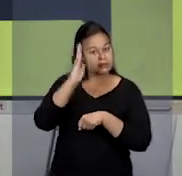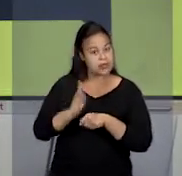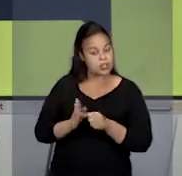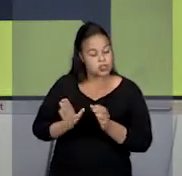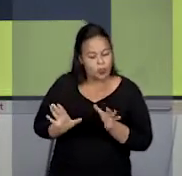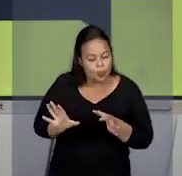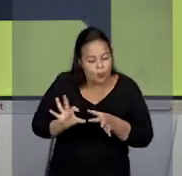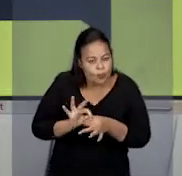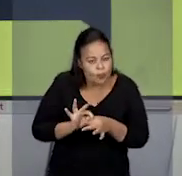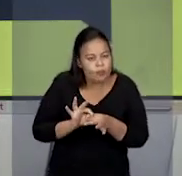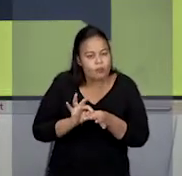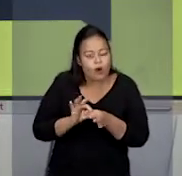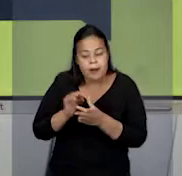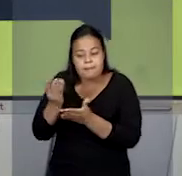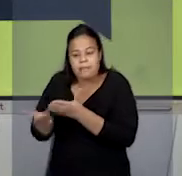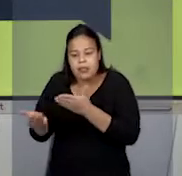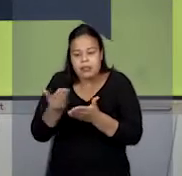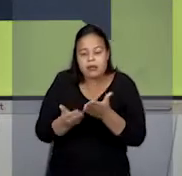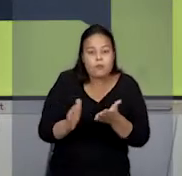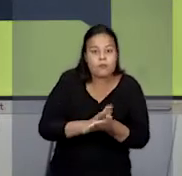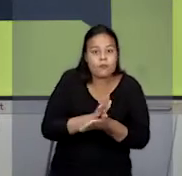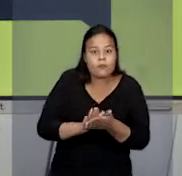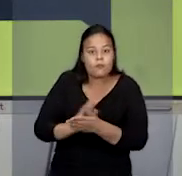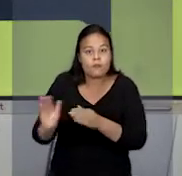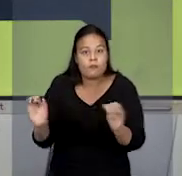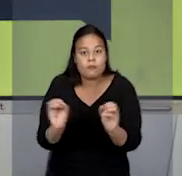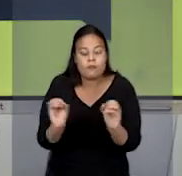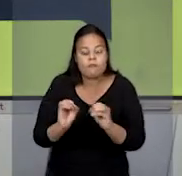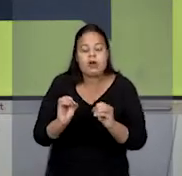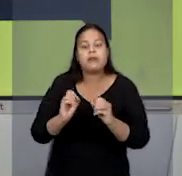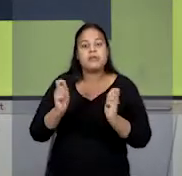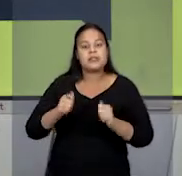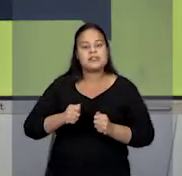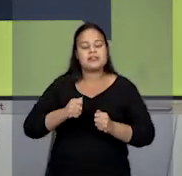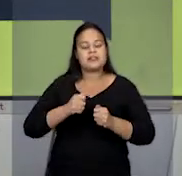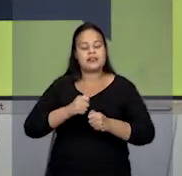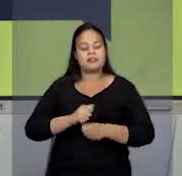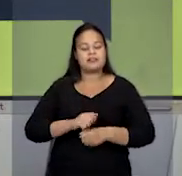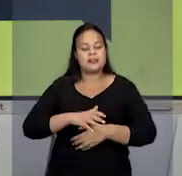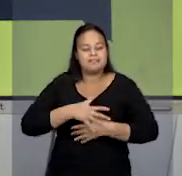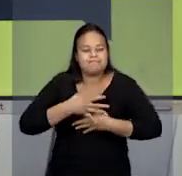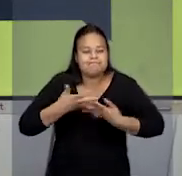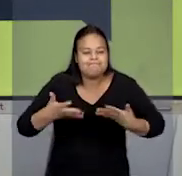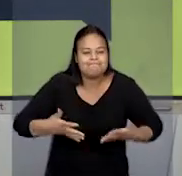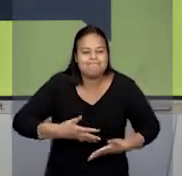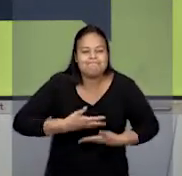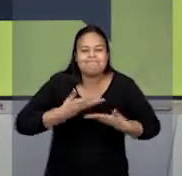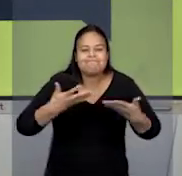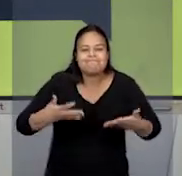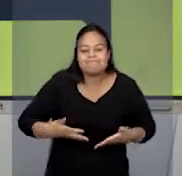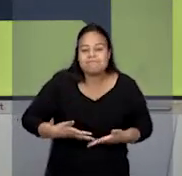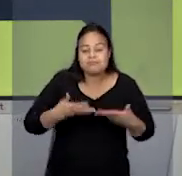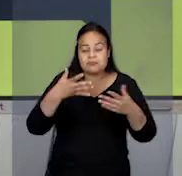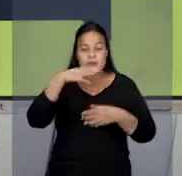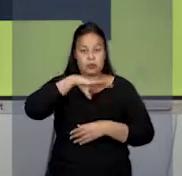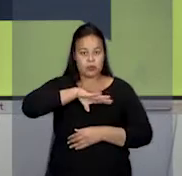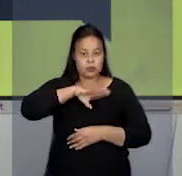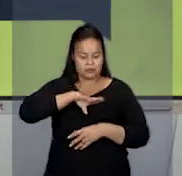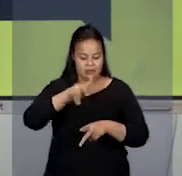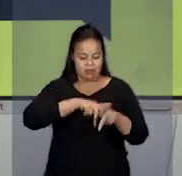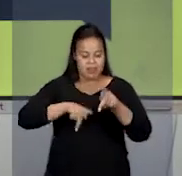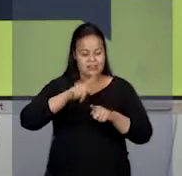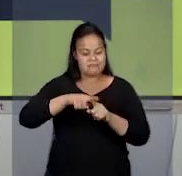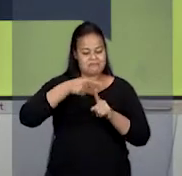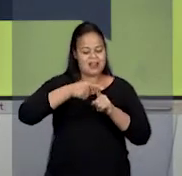sem perder nenhum território, e fazer com que ele agradasse tanto aos portugueses quanto aos brasileiros, o que